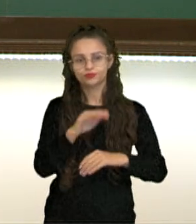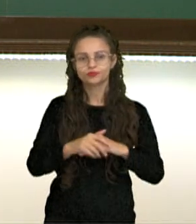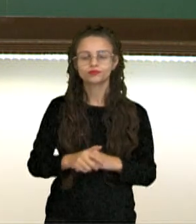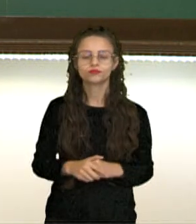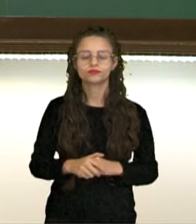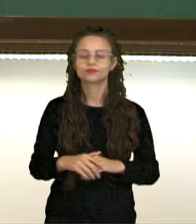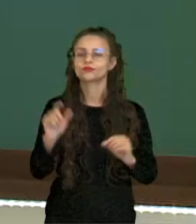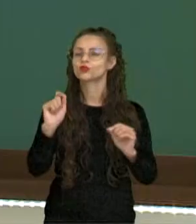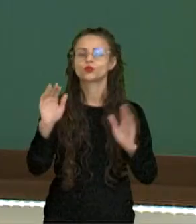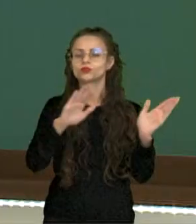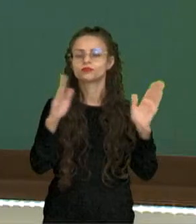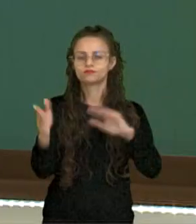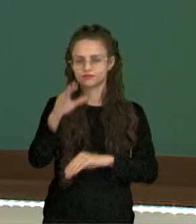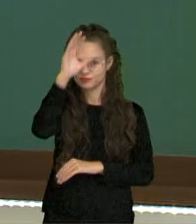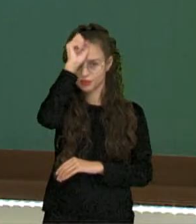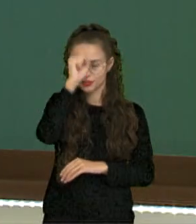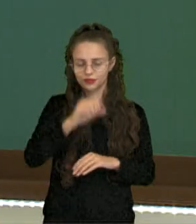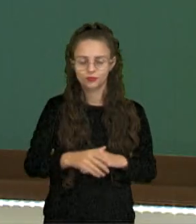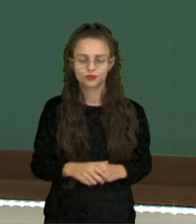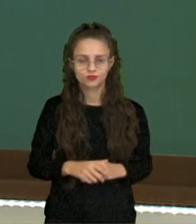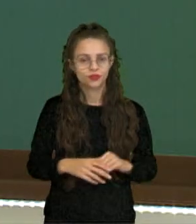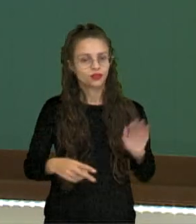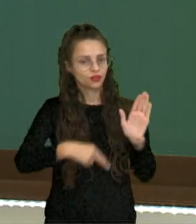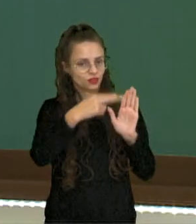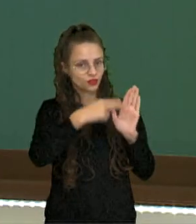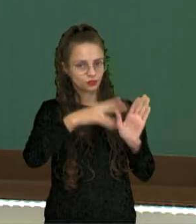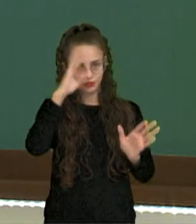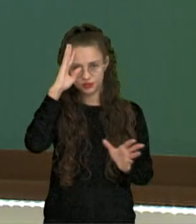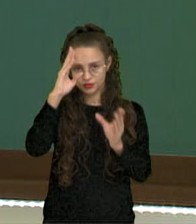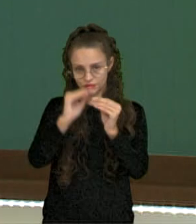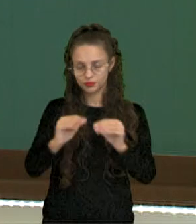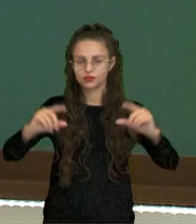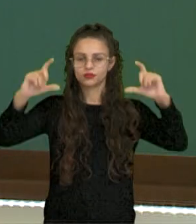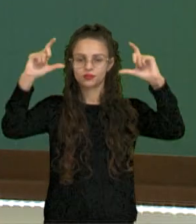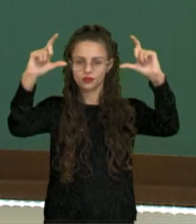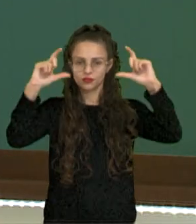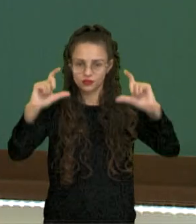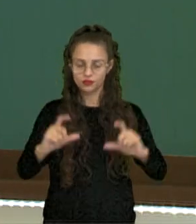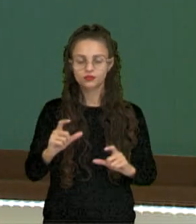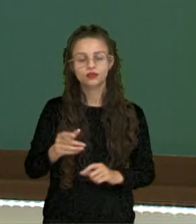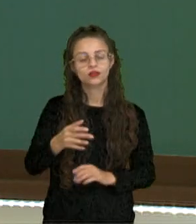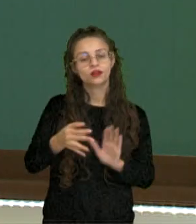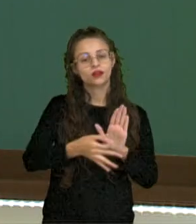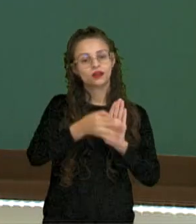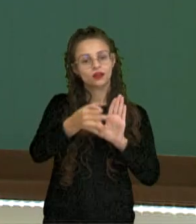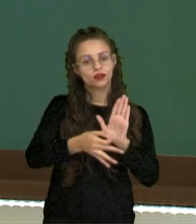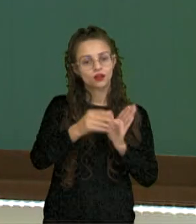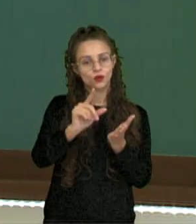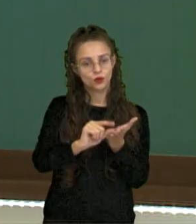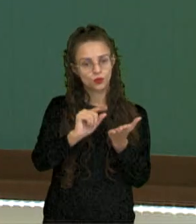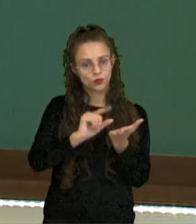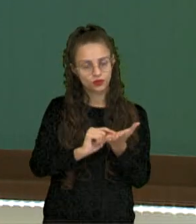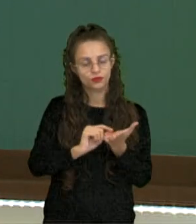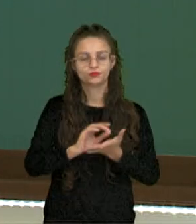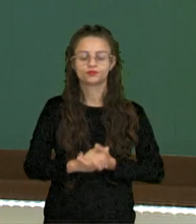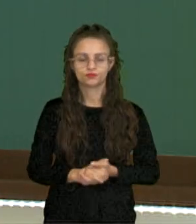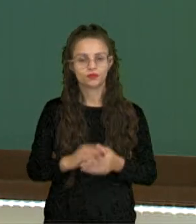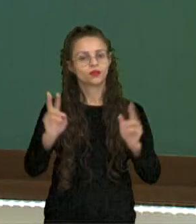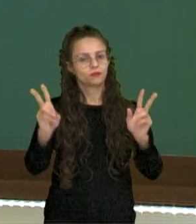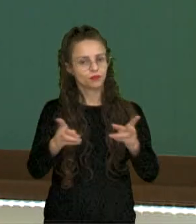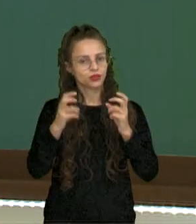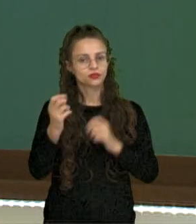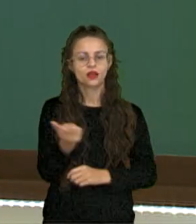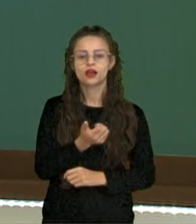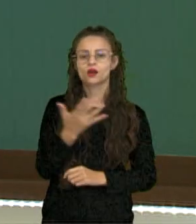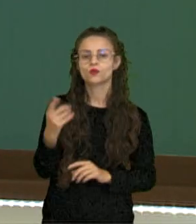O que aprendemos? Lemos e interpretamos trechos de um artigo de opinião. Reconhecemos alguns tipos